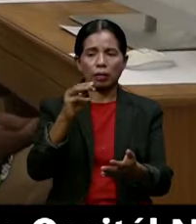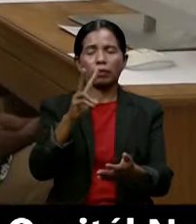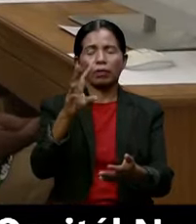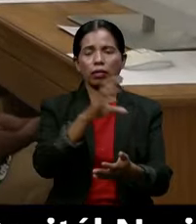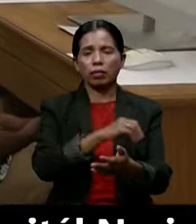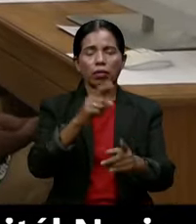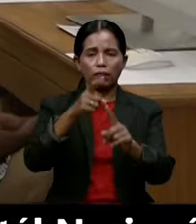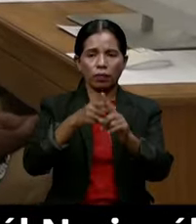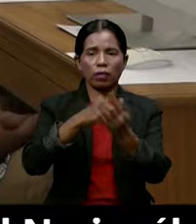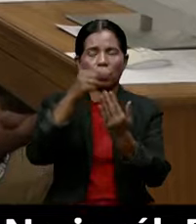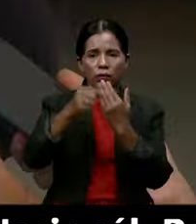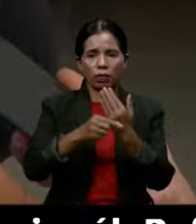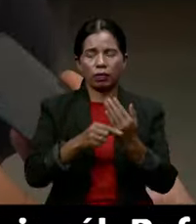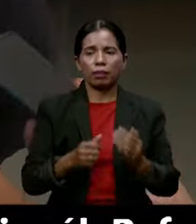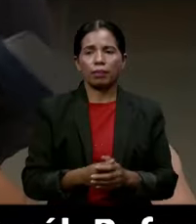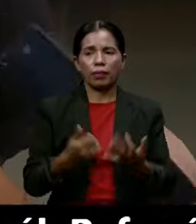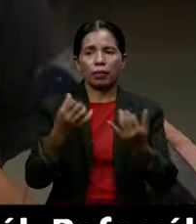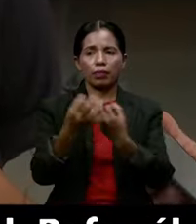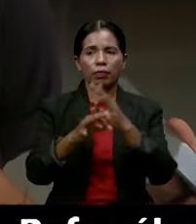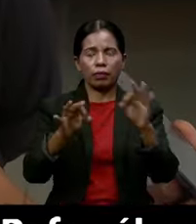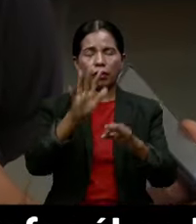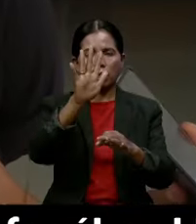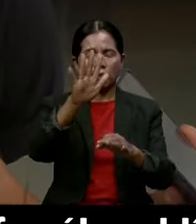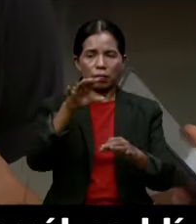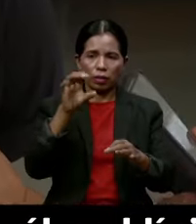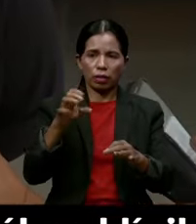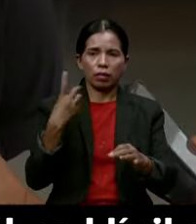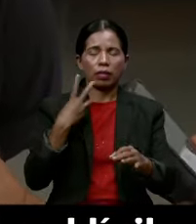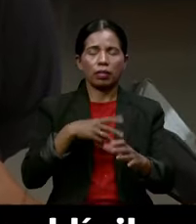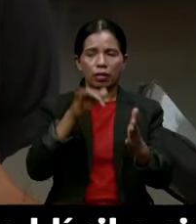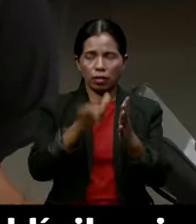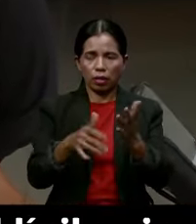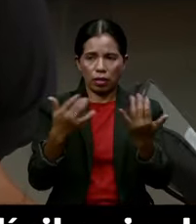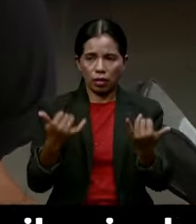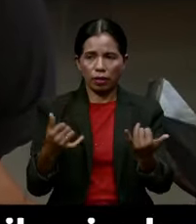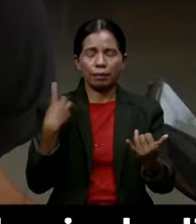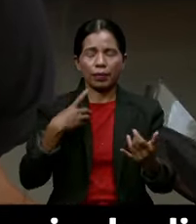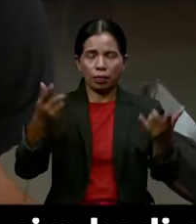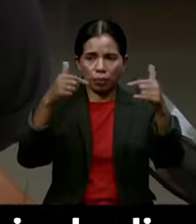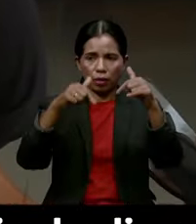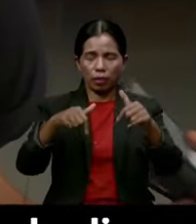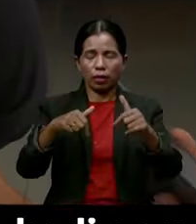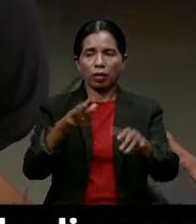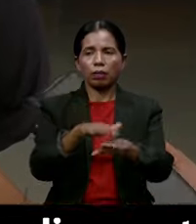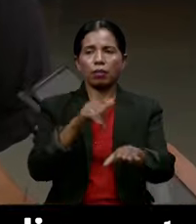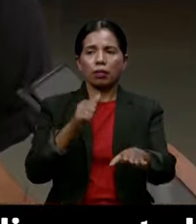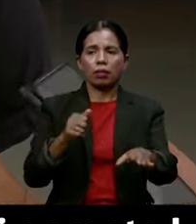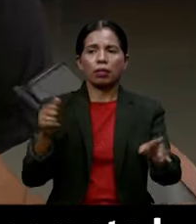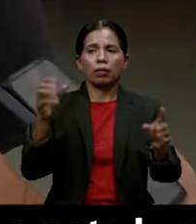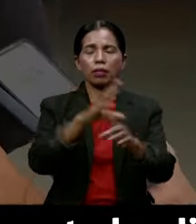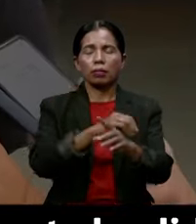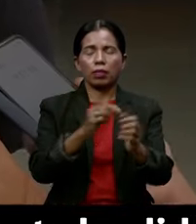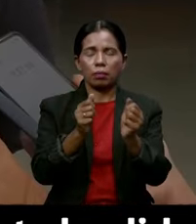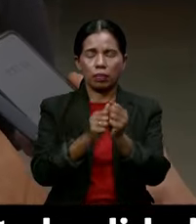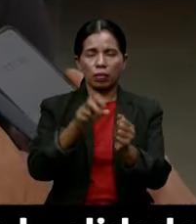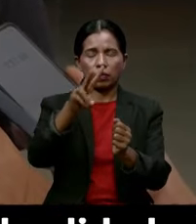Fulano Agosto. Agora 1.500, lá significa que até depois está relançando. E também tam fala agora o recrutamento do trajeto para 800 pessoas.